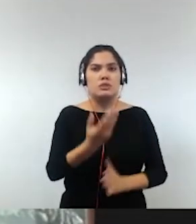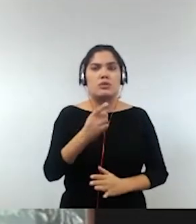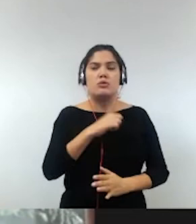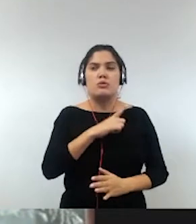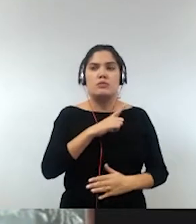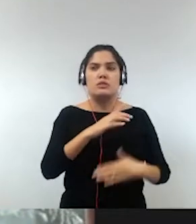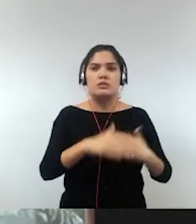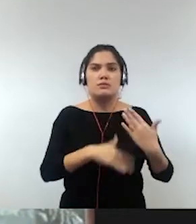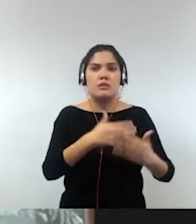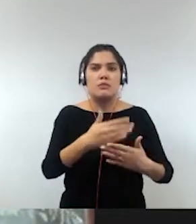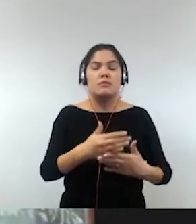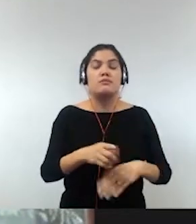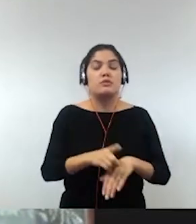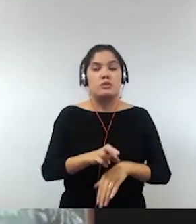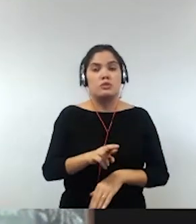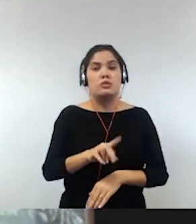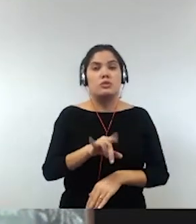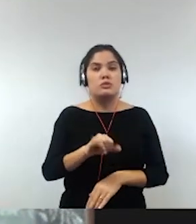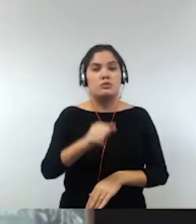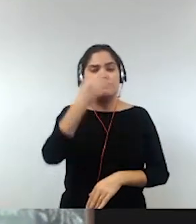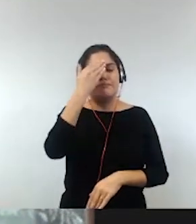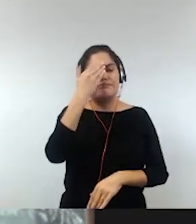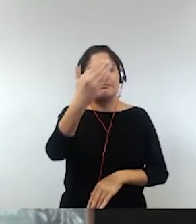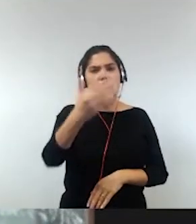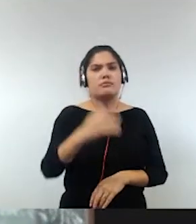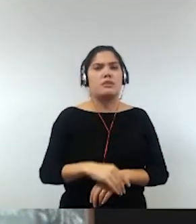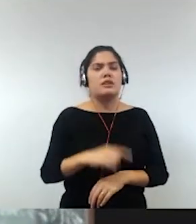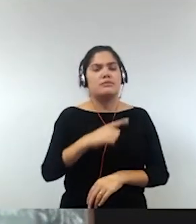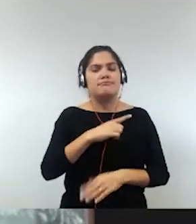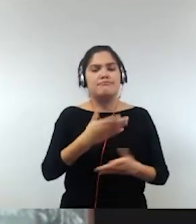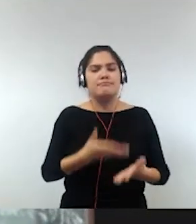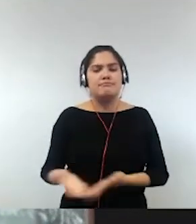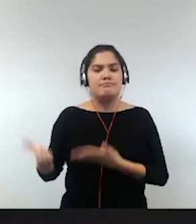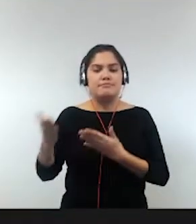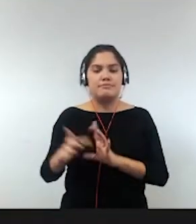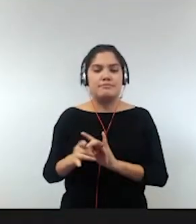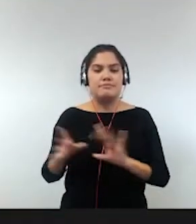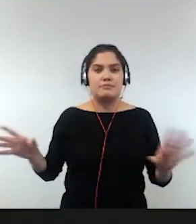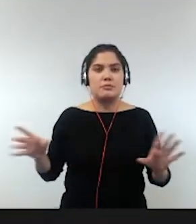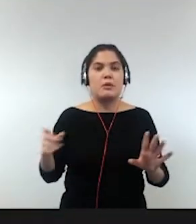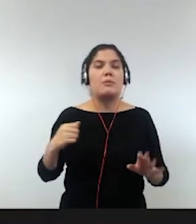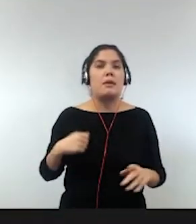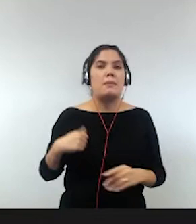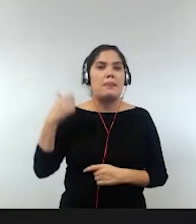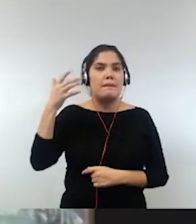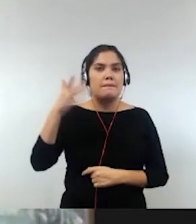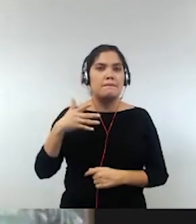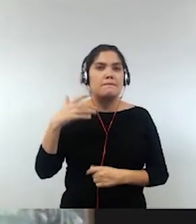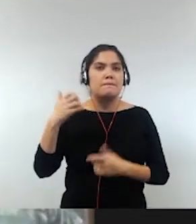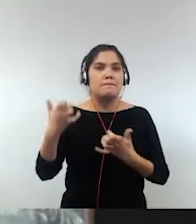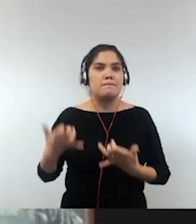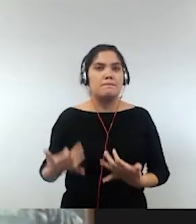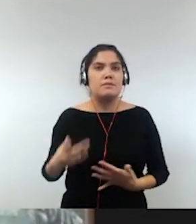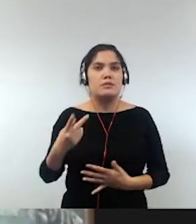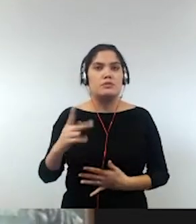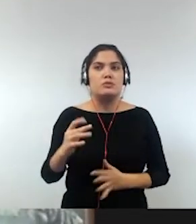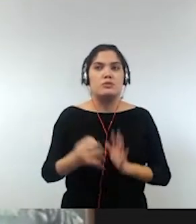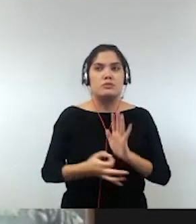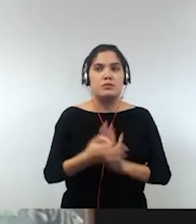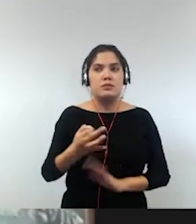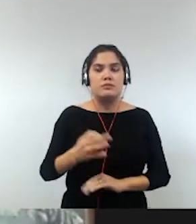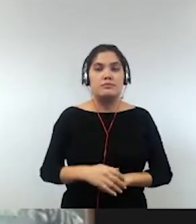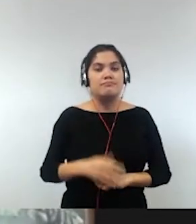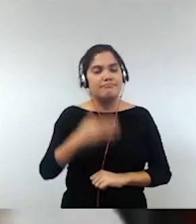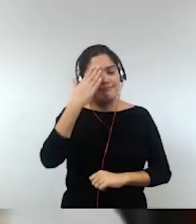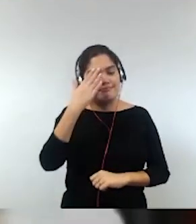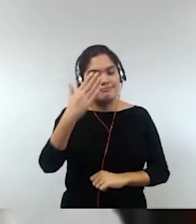se desenvolvido. Doutora Lúcia, muito obrigada, está com a palavra, fique à vontade aí para expor as suas explanações.